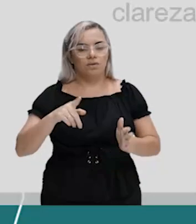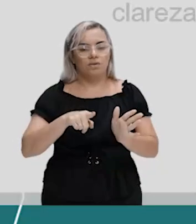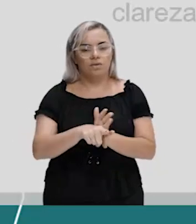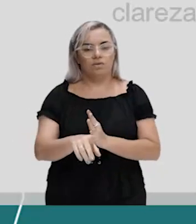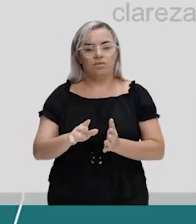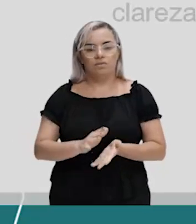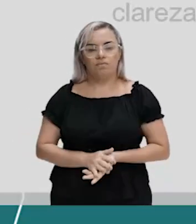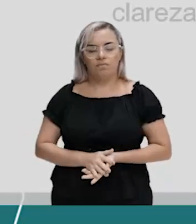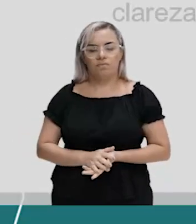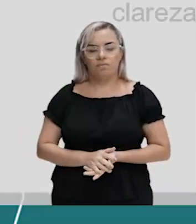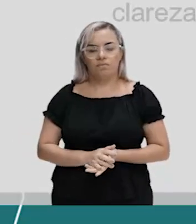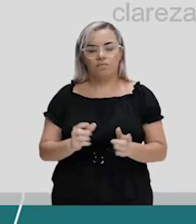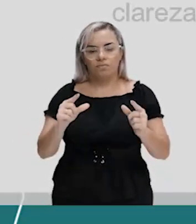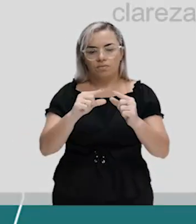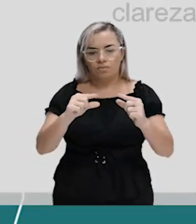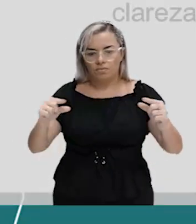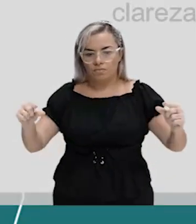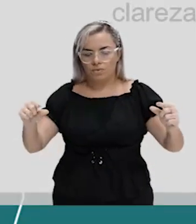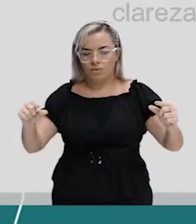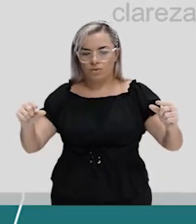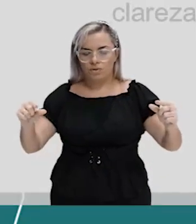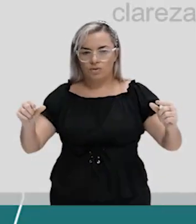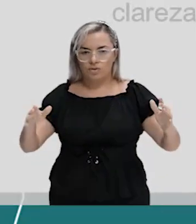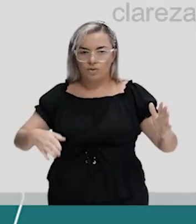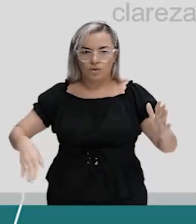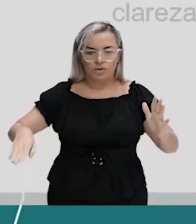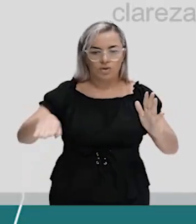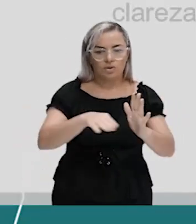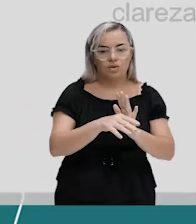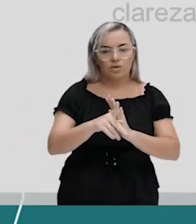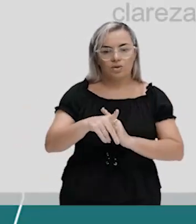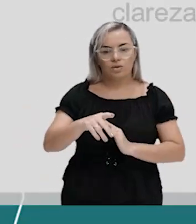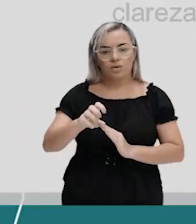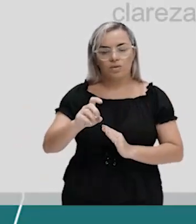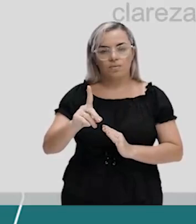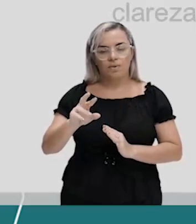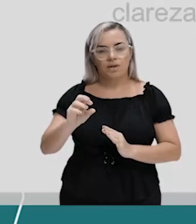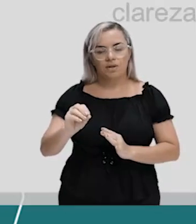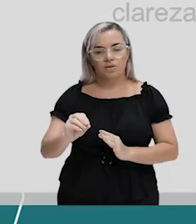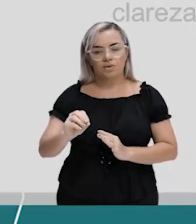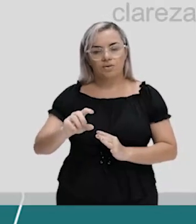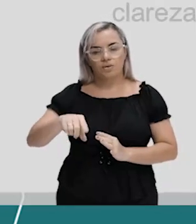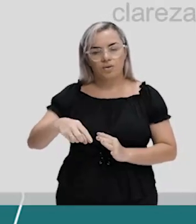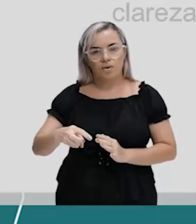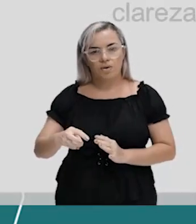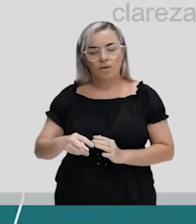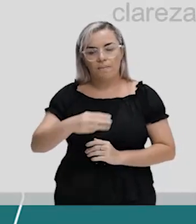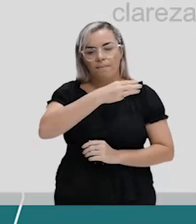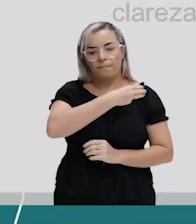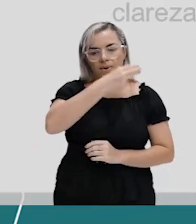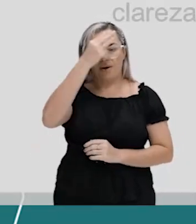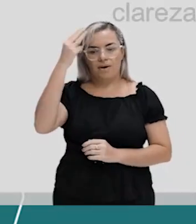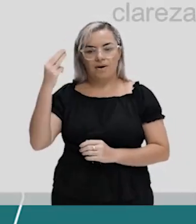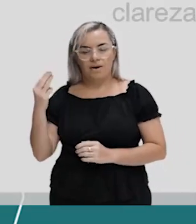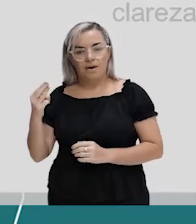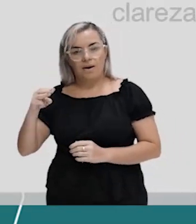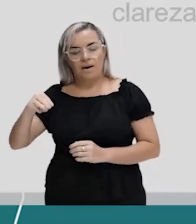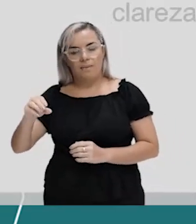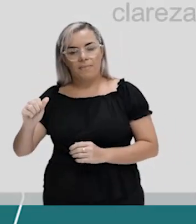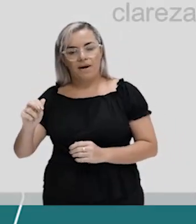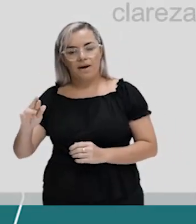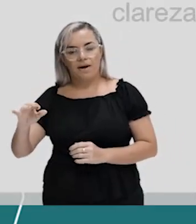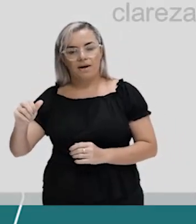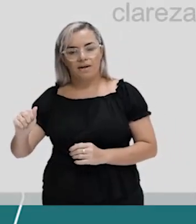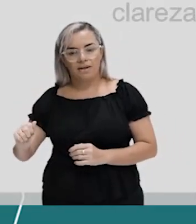questão. Na frase, chegou Pedro, Maria e o filho dela. O pronome